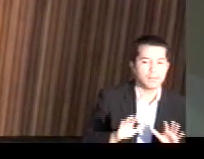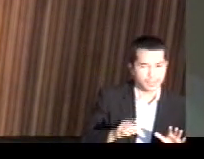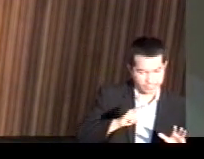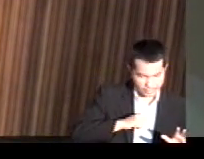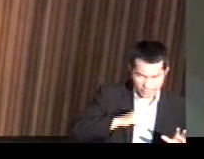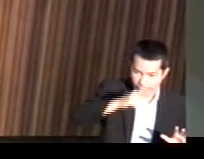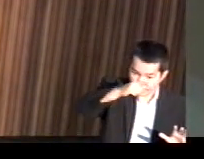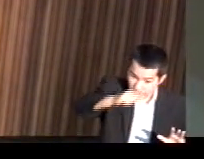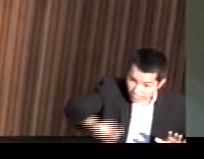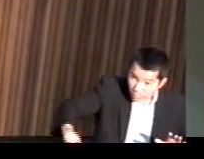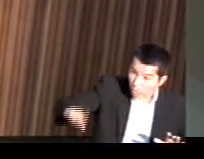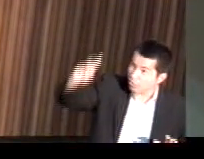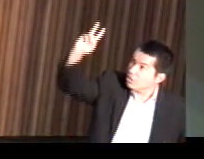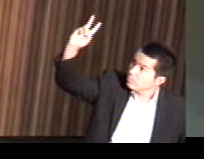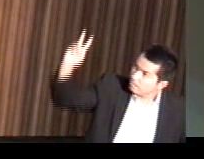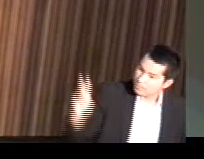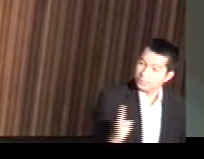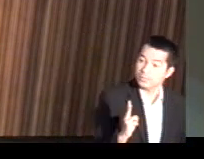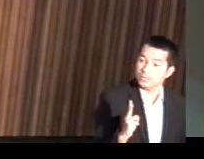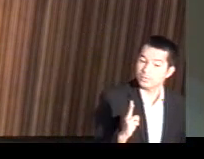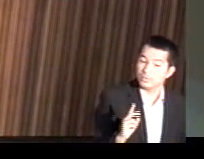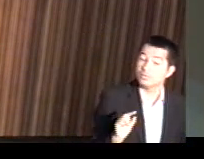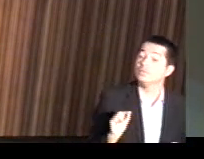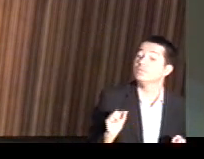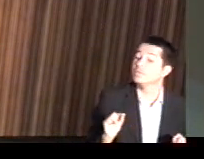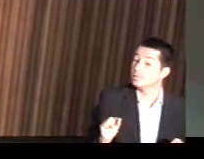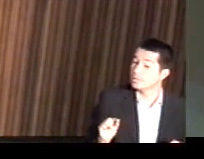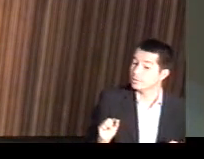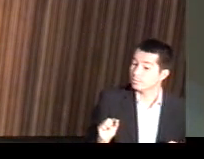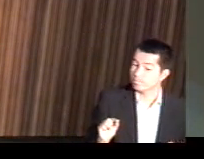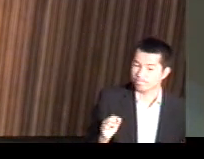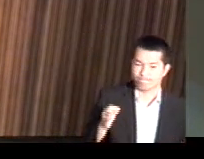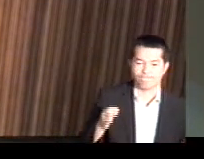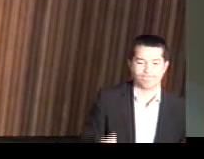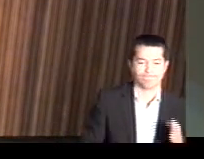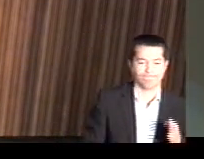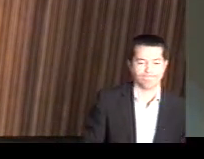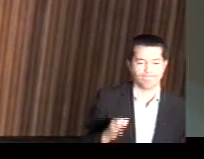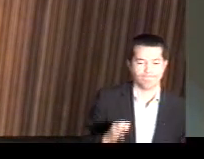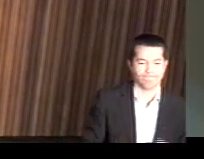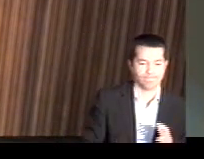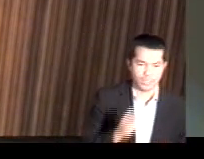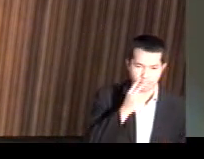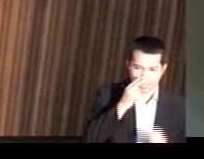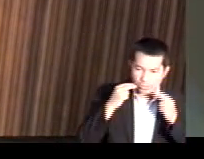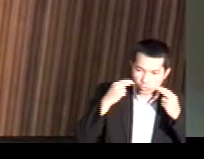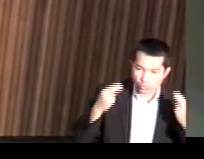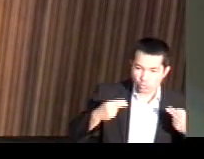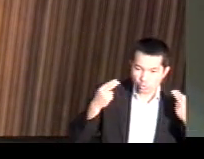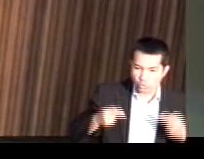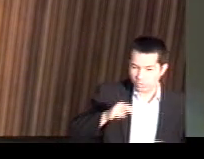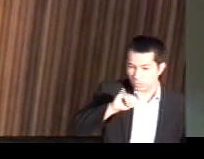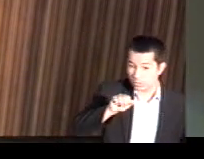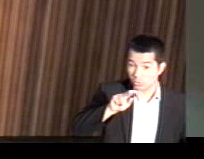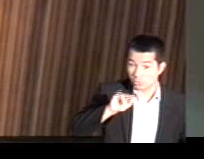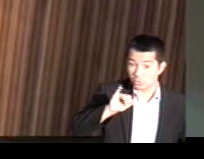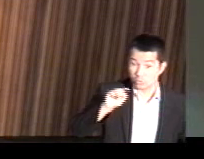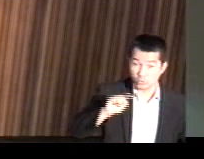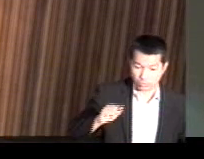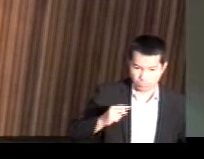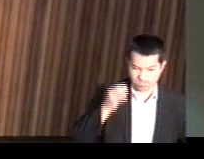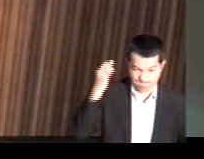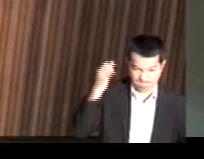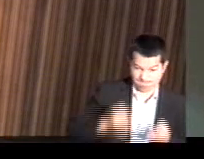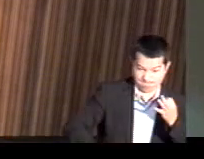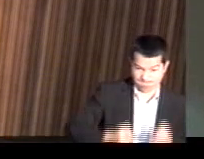os anjos que caíram. E Ele vai cumprir toda a justiça